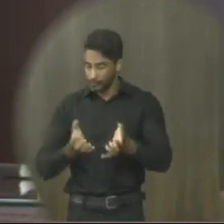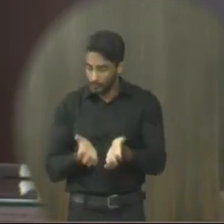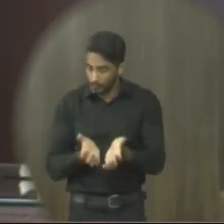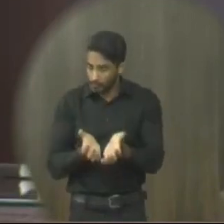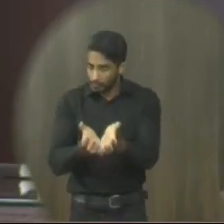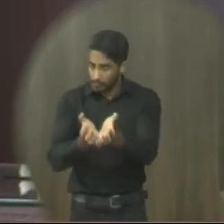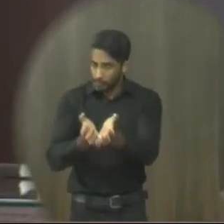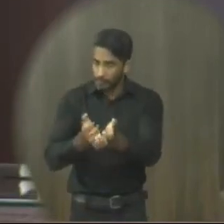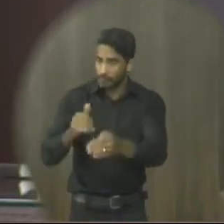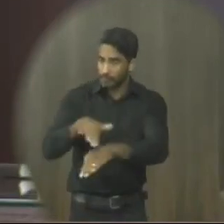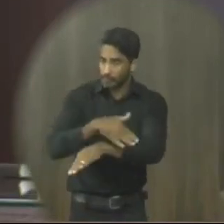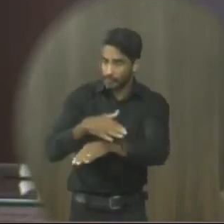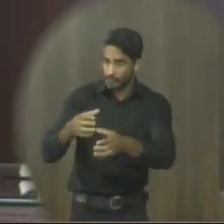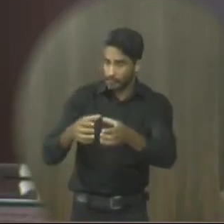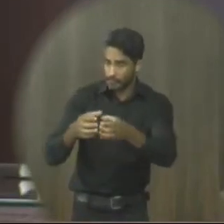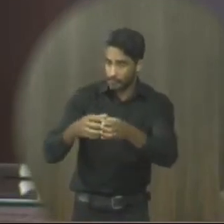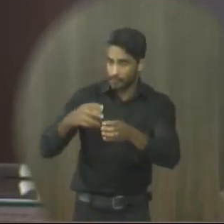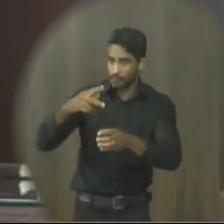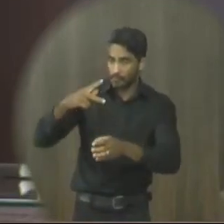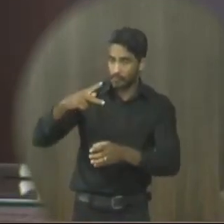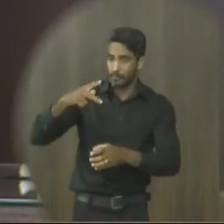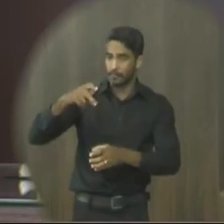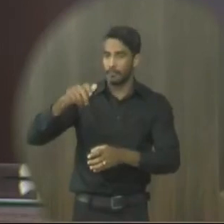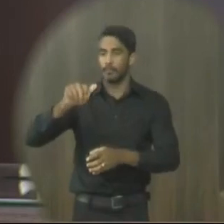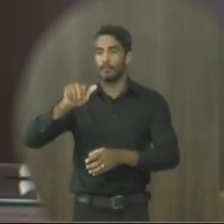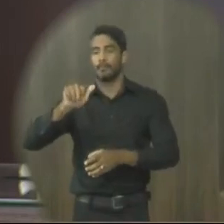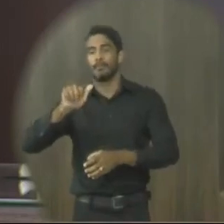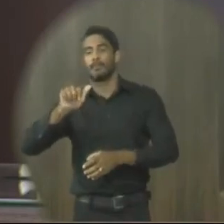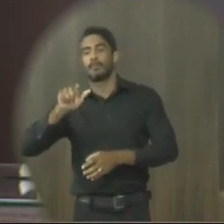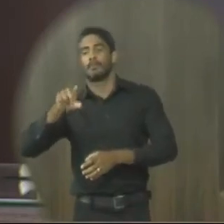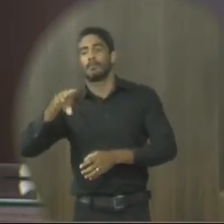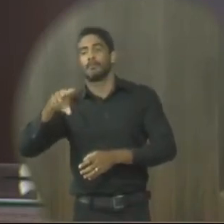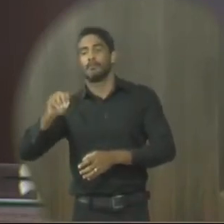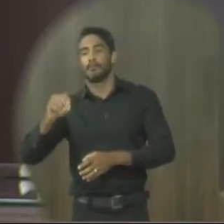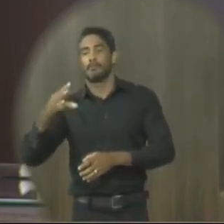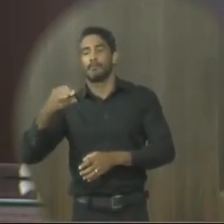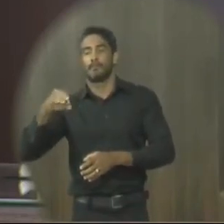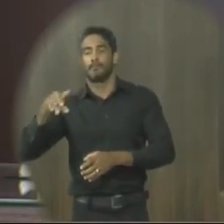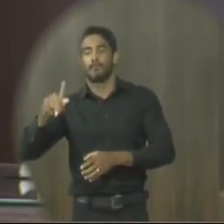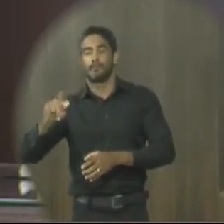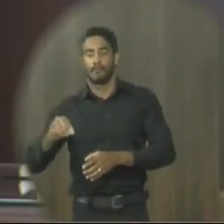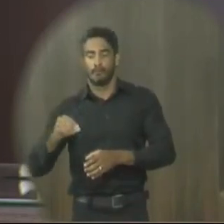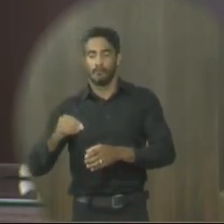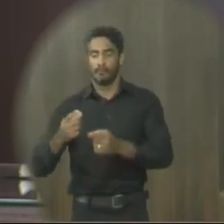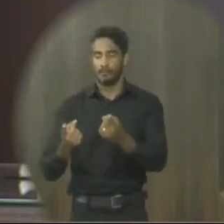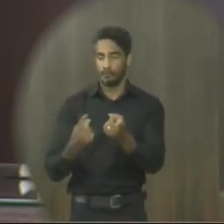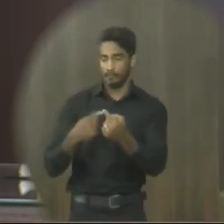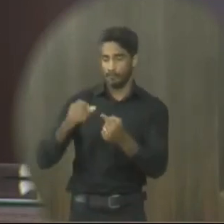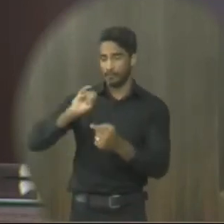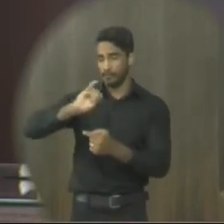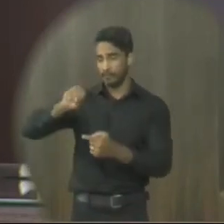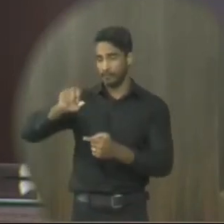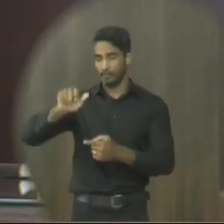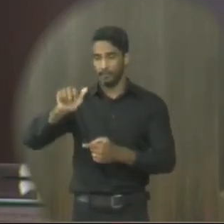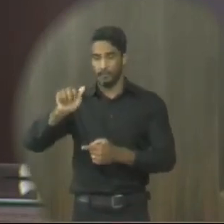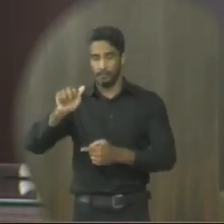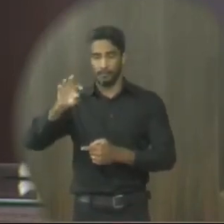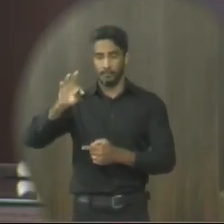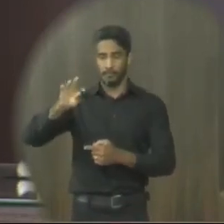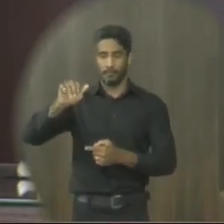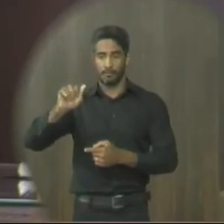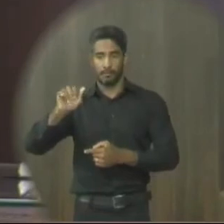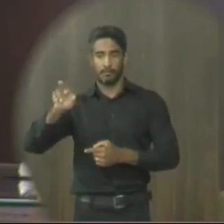Patrulhamento da estrada da comunidade Pau do Cedro, entre a estrada do Jataí e a fazenda do senhor Álvaro